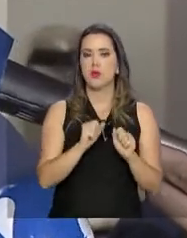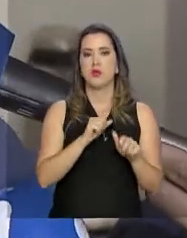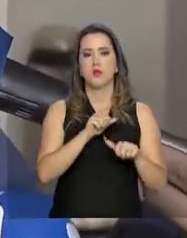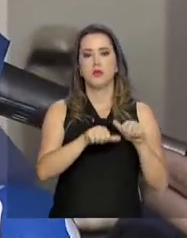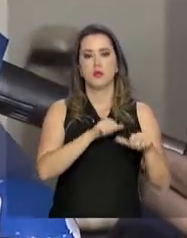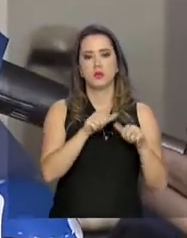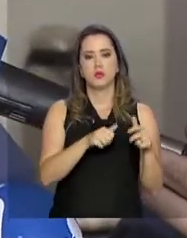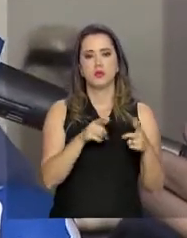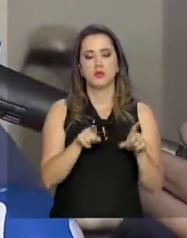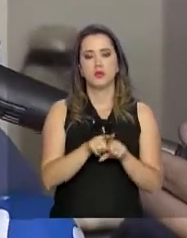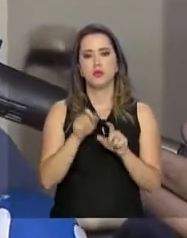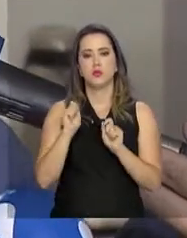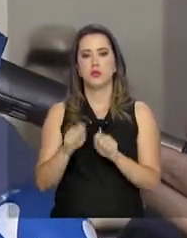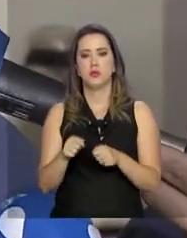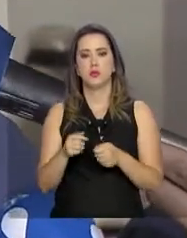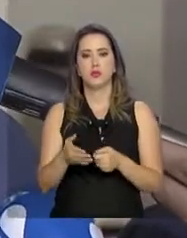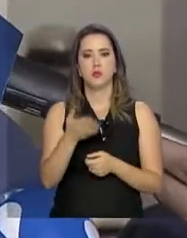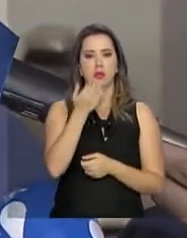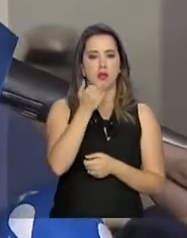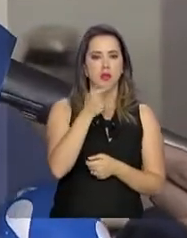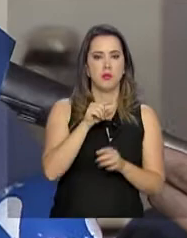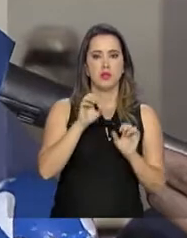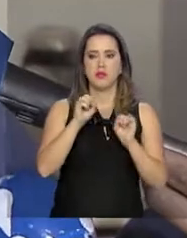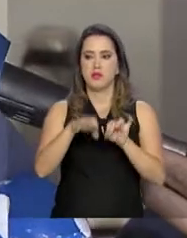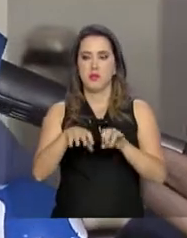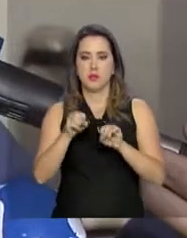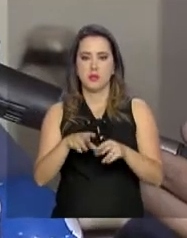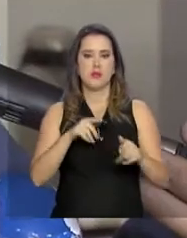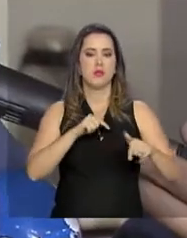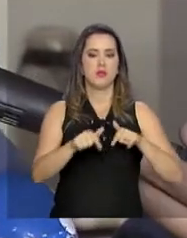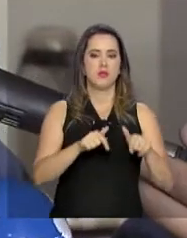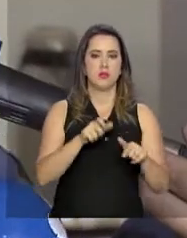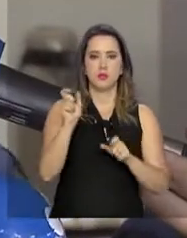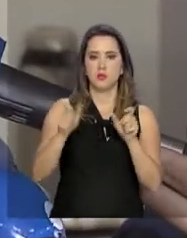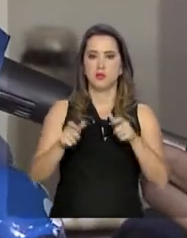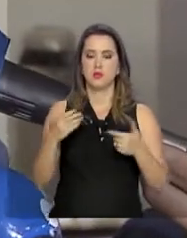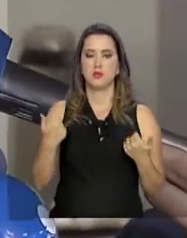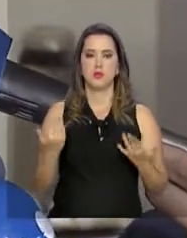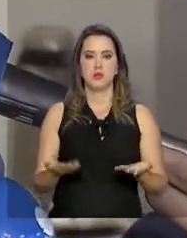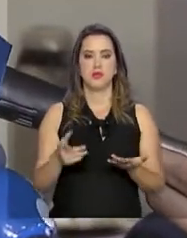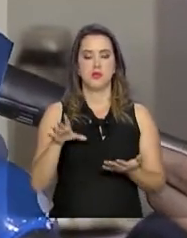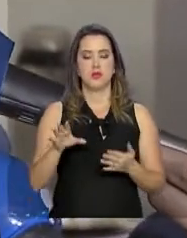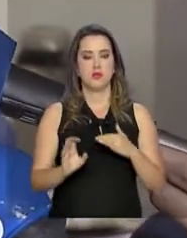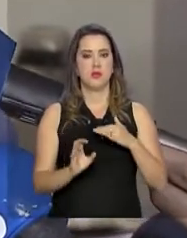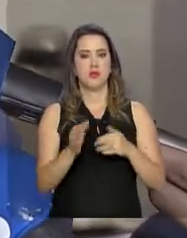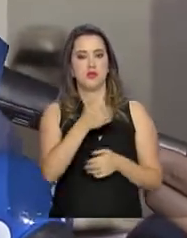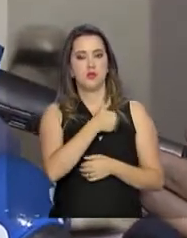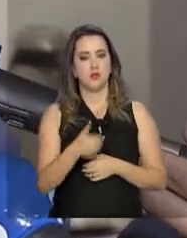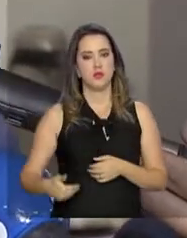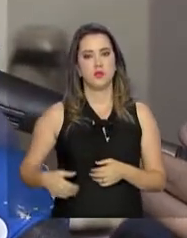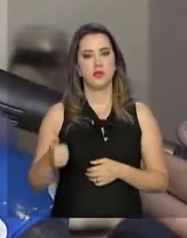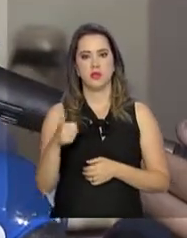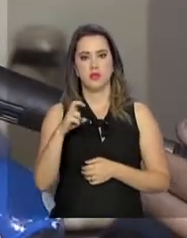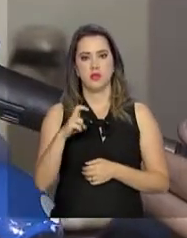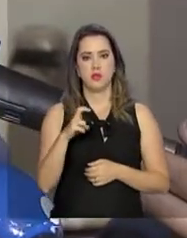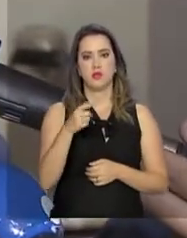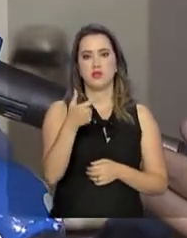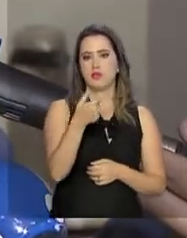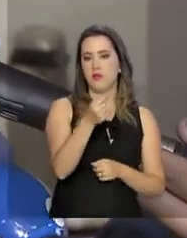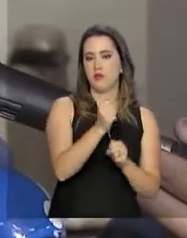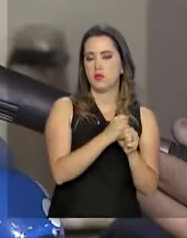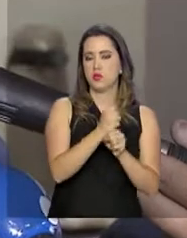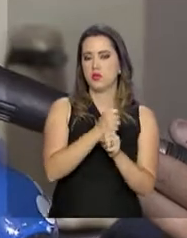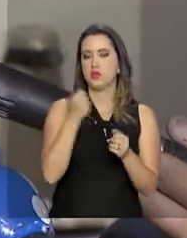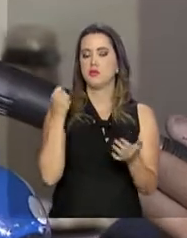ou seja ele pode levar também a comida e educação e até trabalho para aqueles que estão presos e os estados têm 15 e 20 anos para poder pagar eu